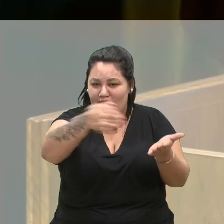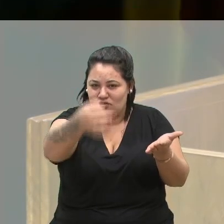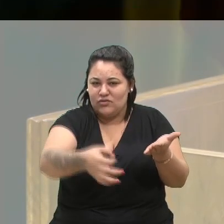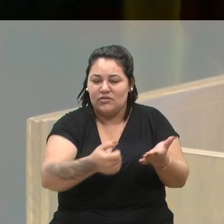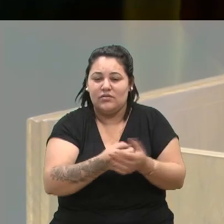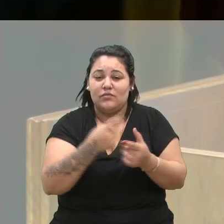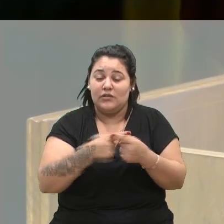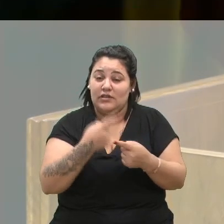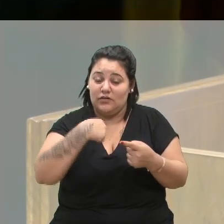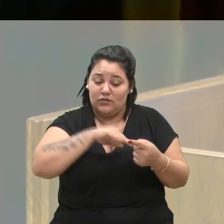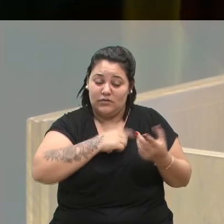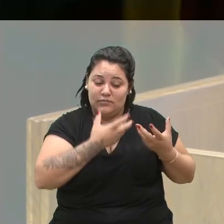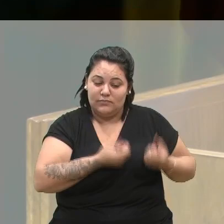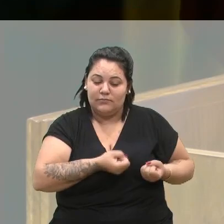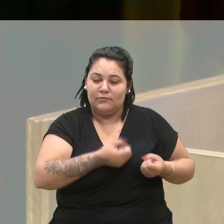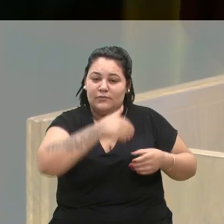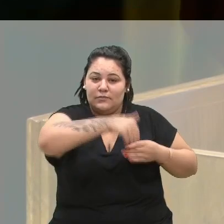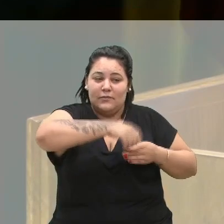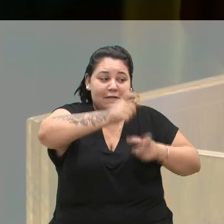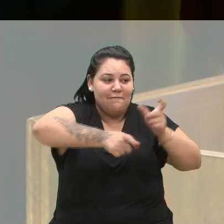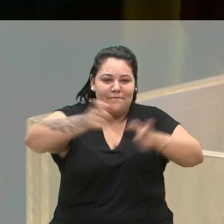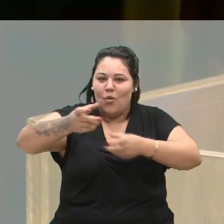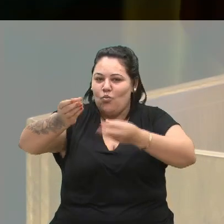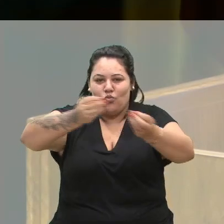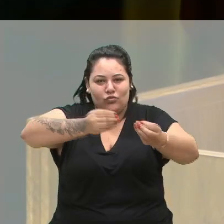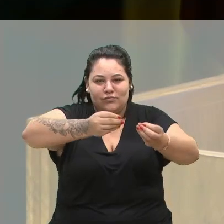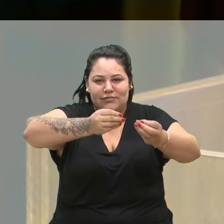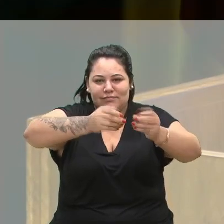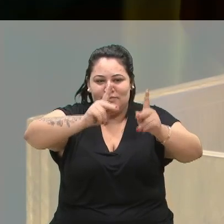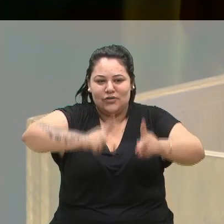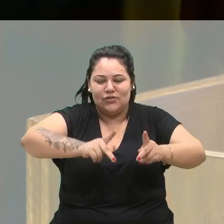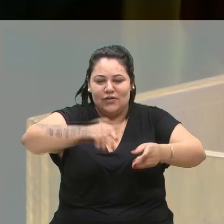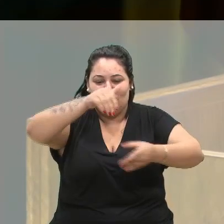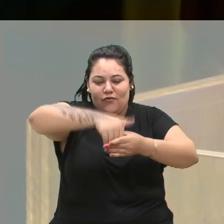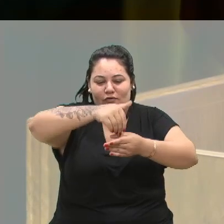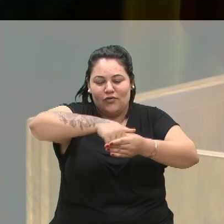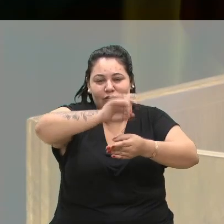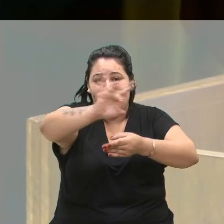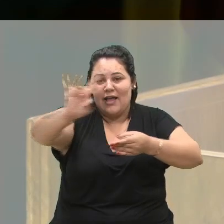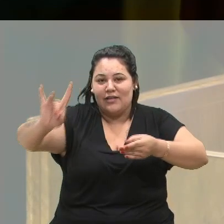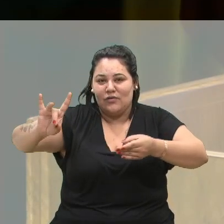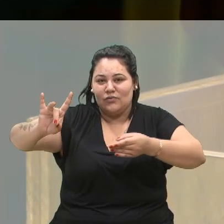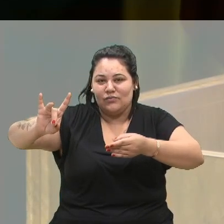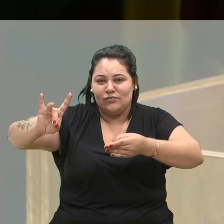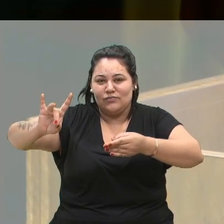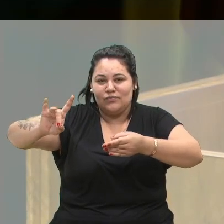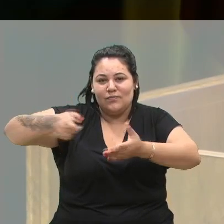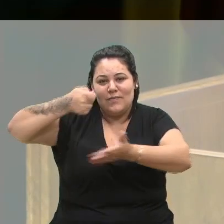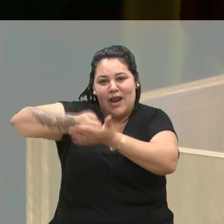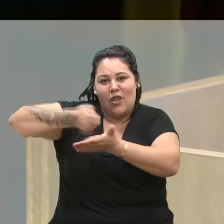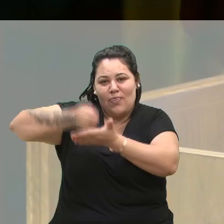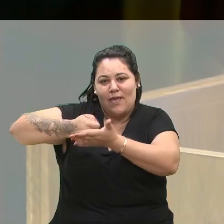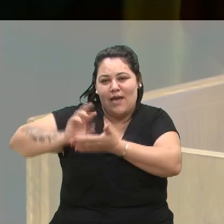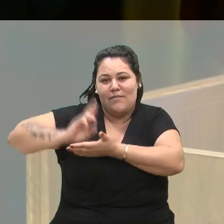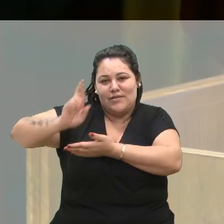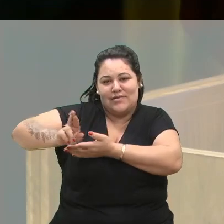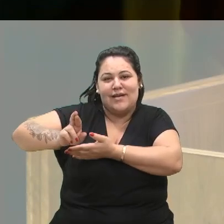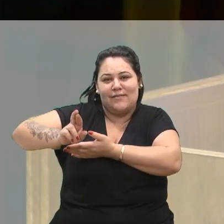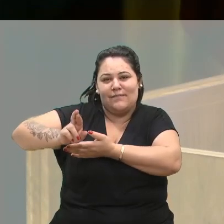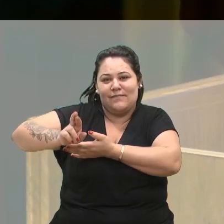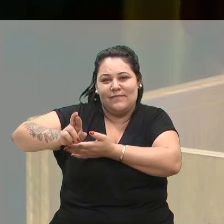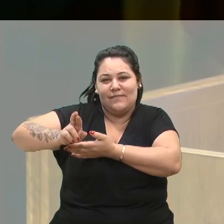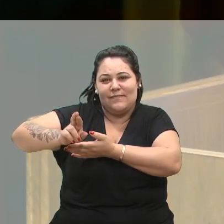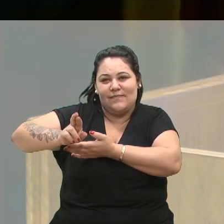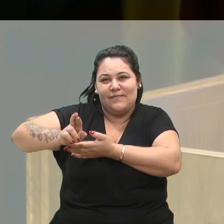confiança dos eleitores de Caxias do Sul para lutar, para representar. Então a luta de vocês é